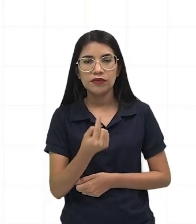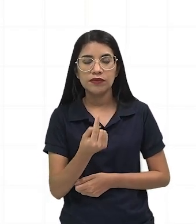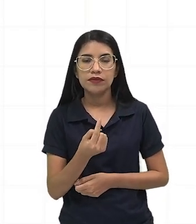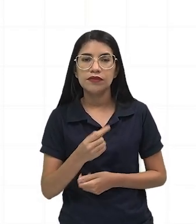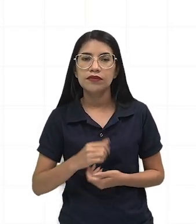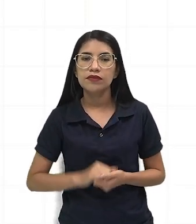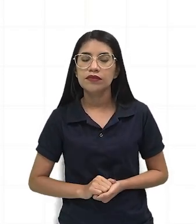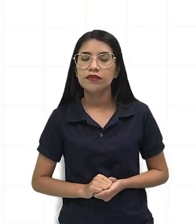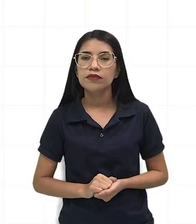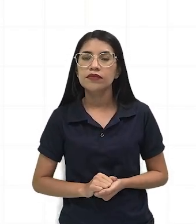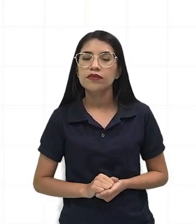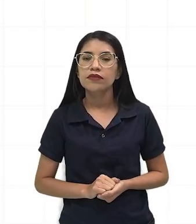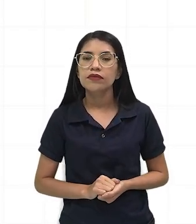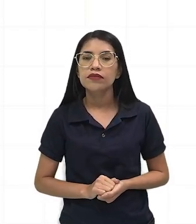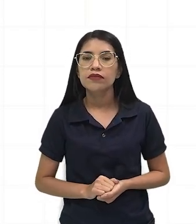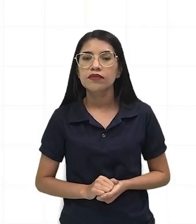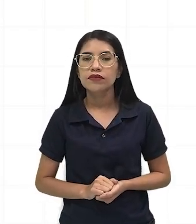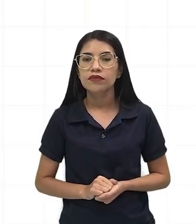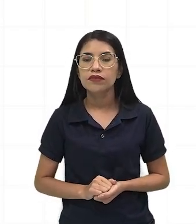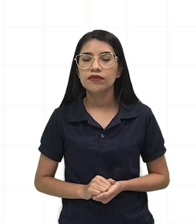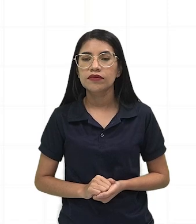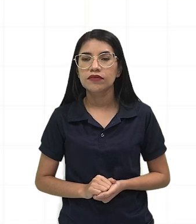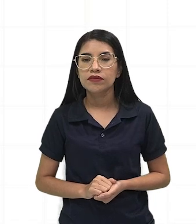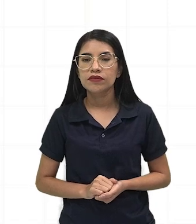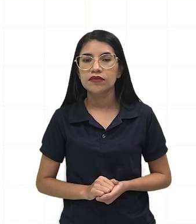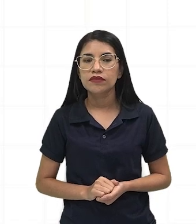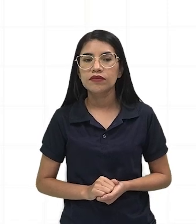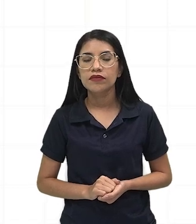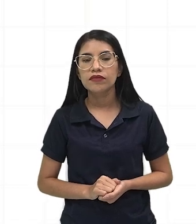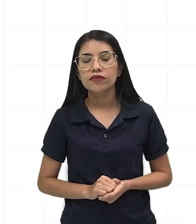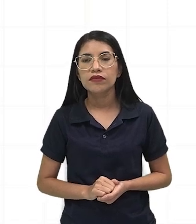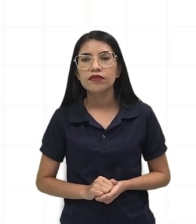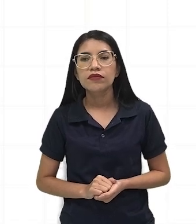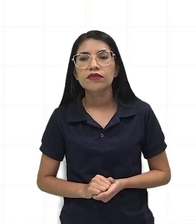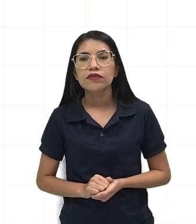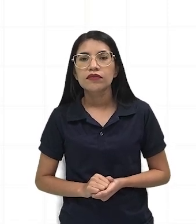8,1. Aí eu venho aqui, ó,